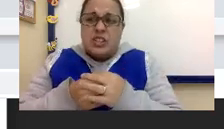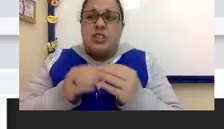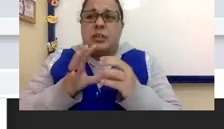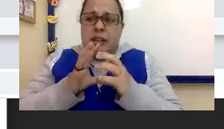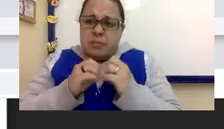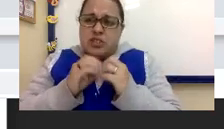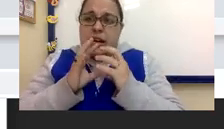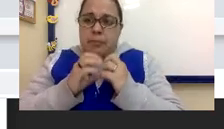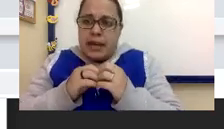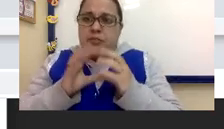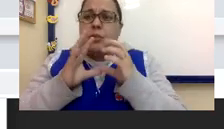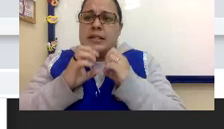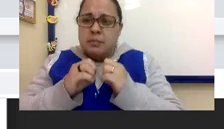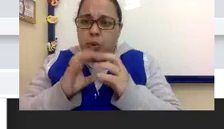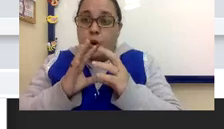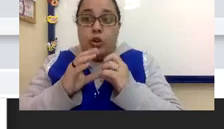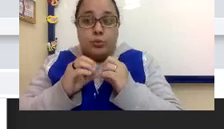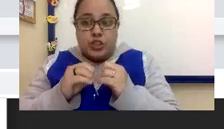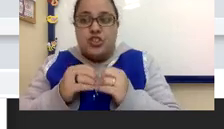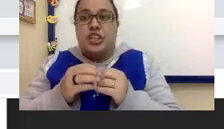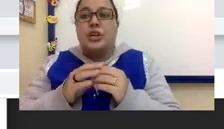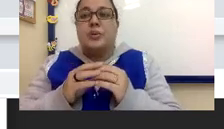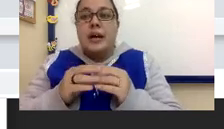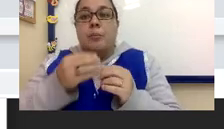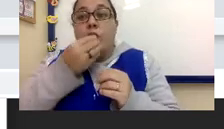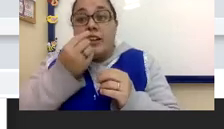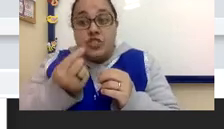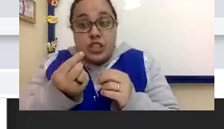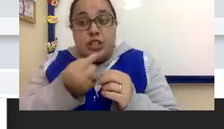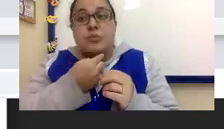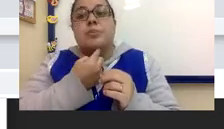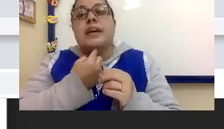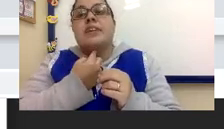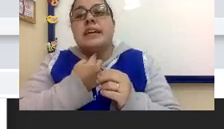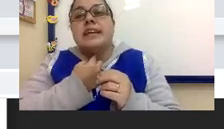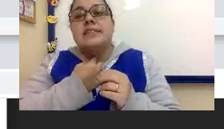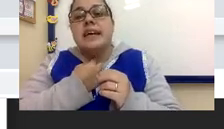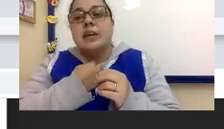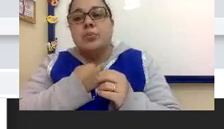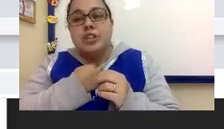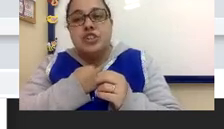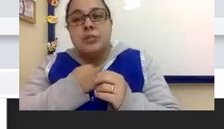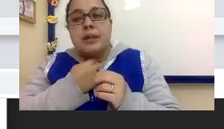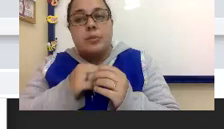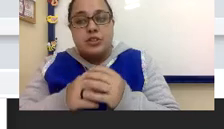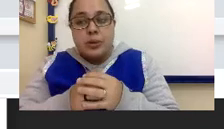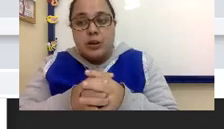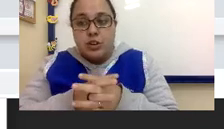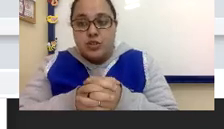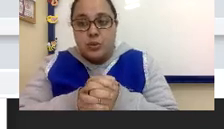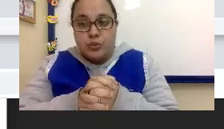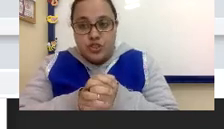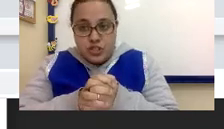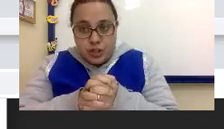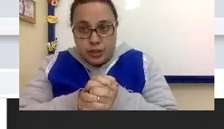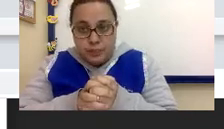dá, né, gente? Então tem que mastigar bem, formar esse bolo bonitinho, molhadinho, porque ele vai ter que descer aqui bonitinho para não machucar o